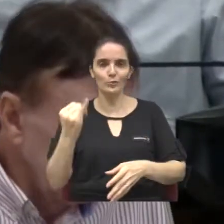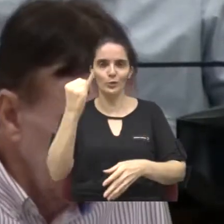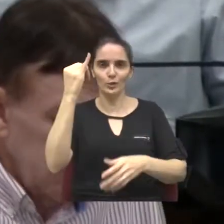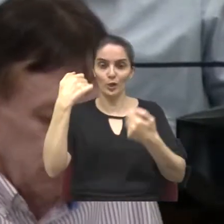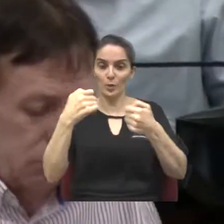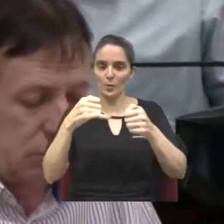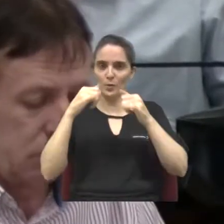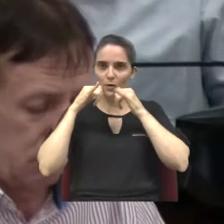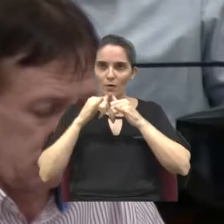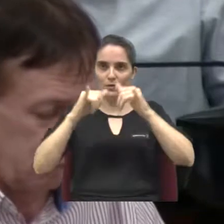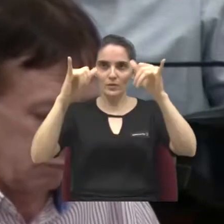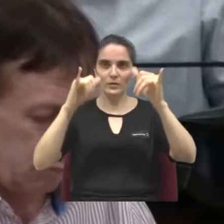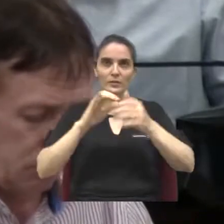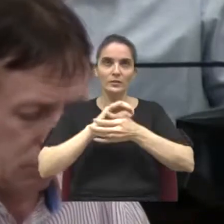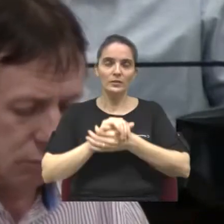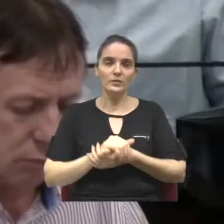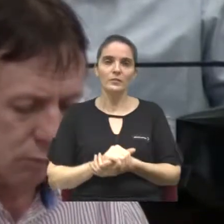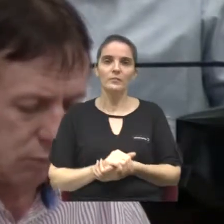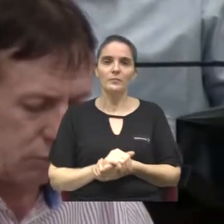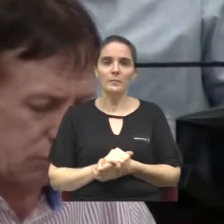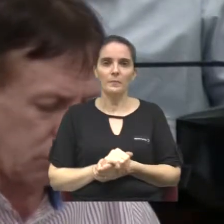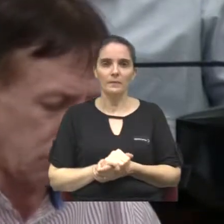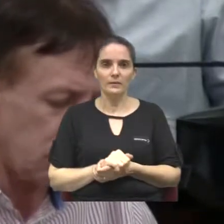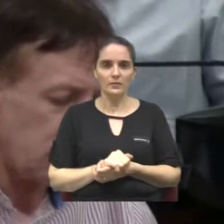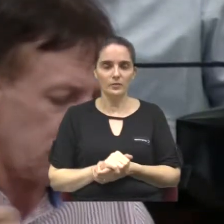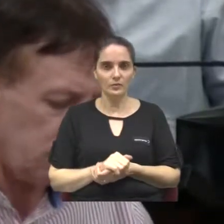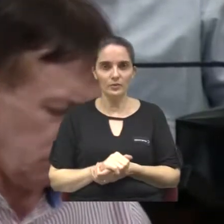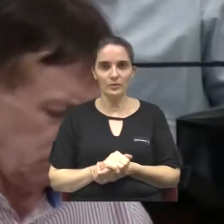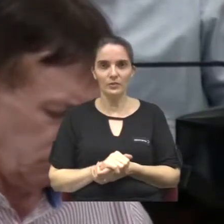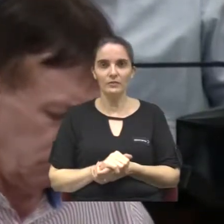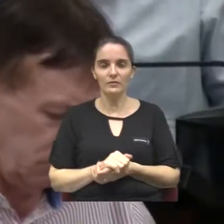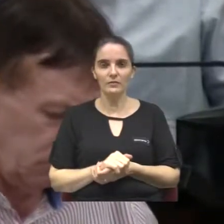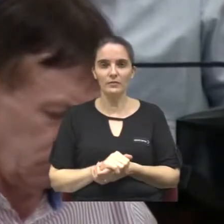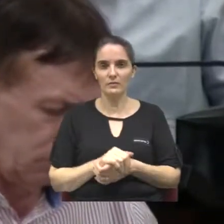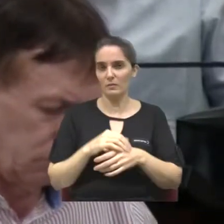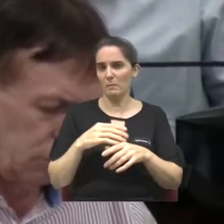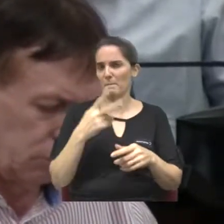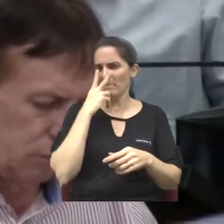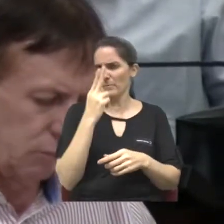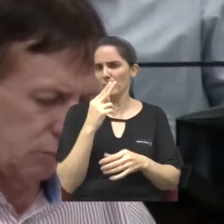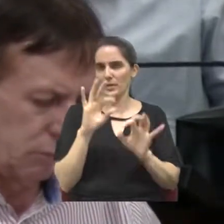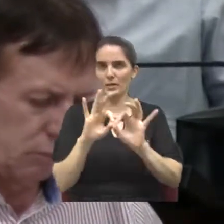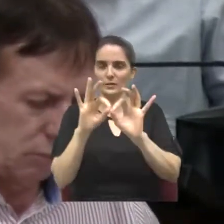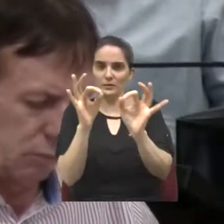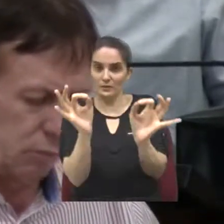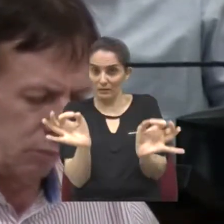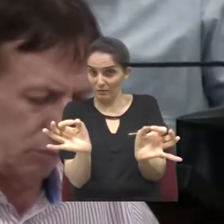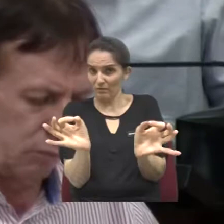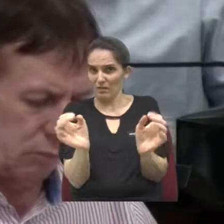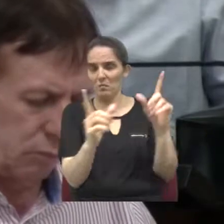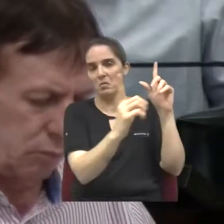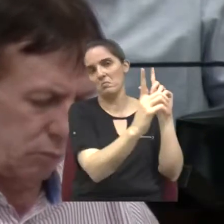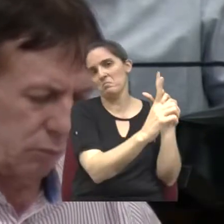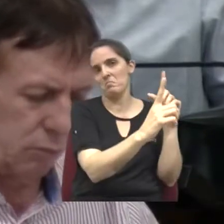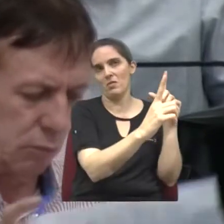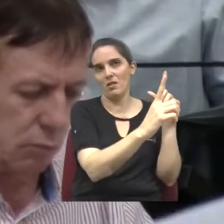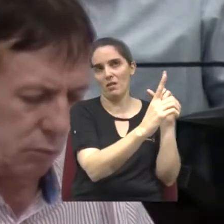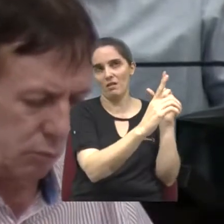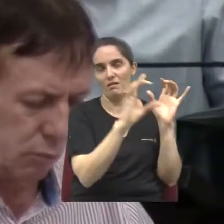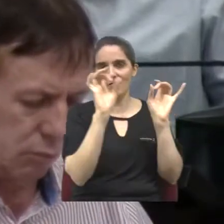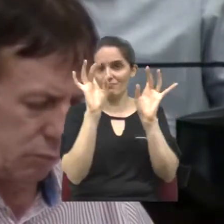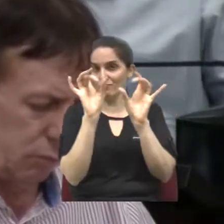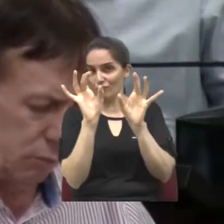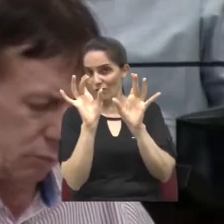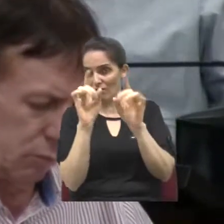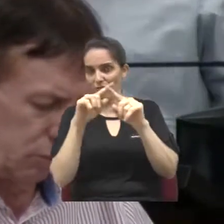falar. E parece que é simples, né? Um projeto simples, a colocação de uma placa em